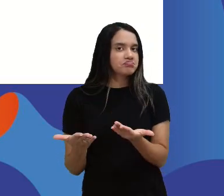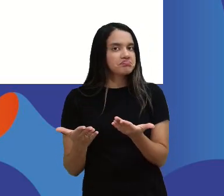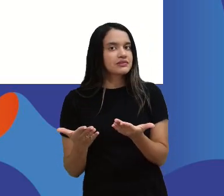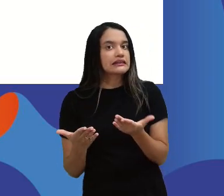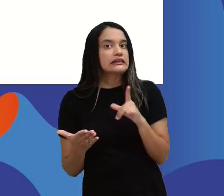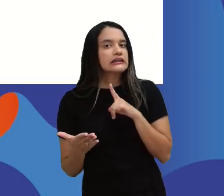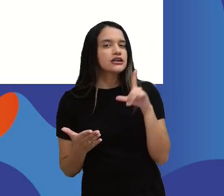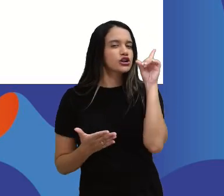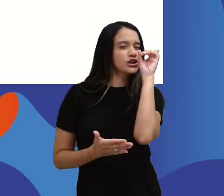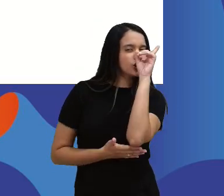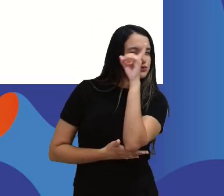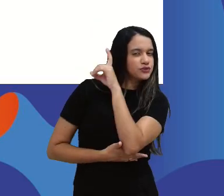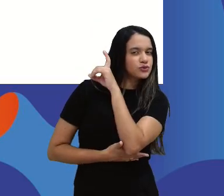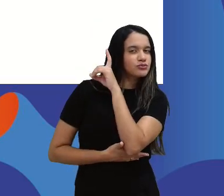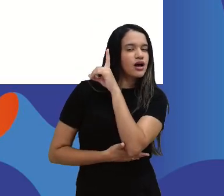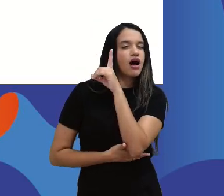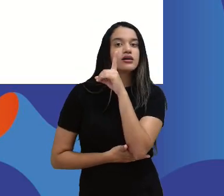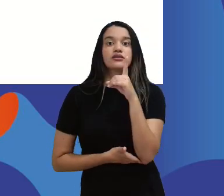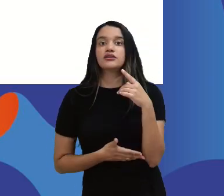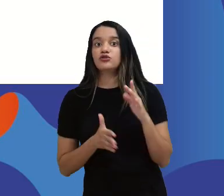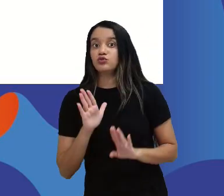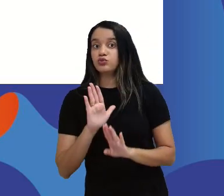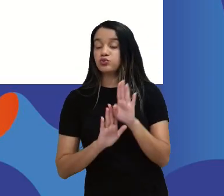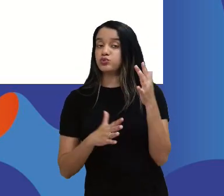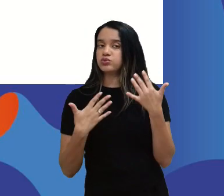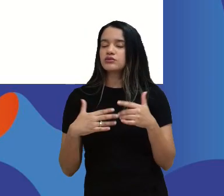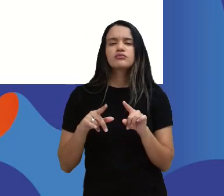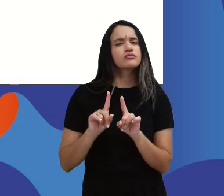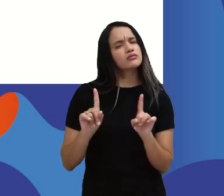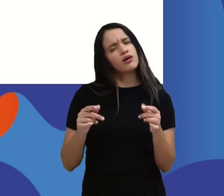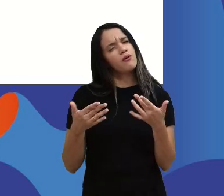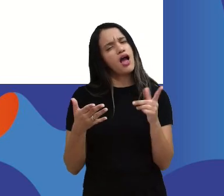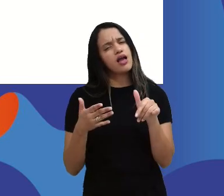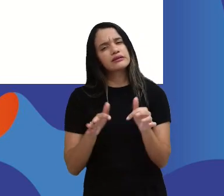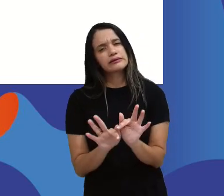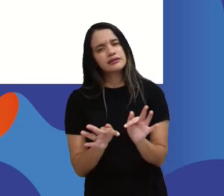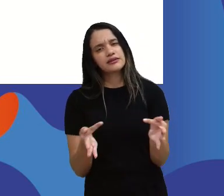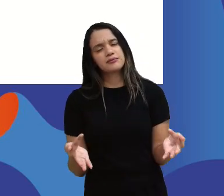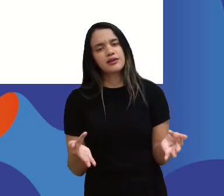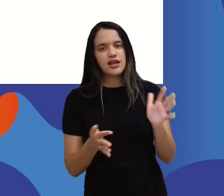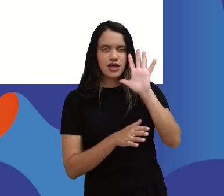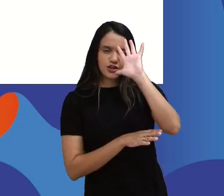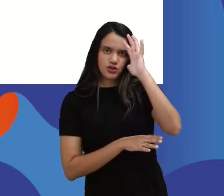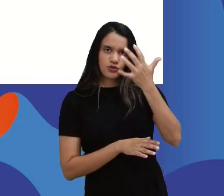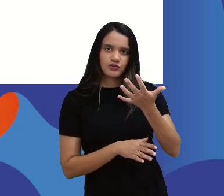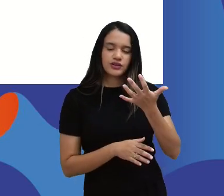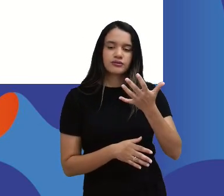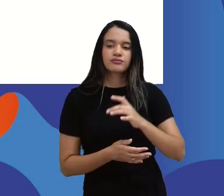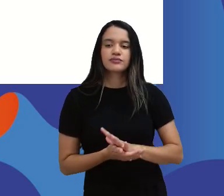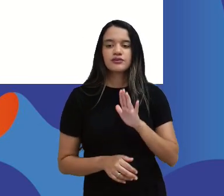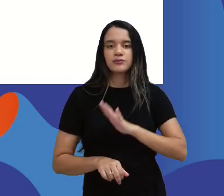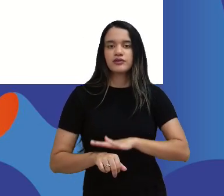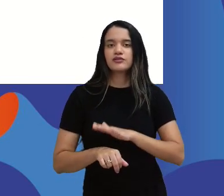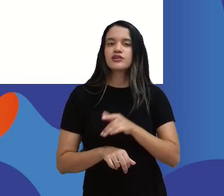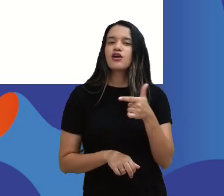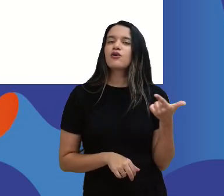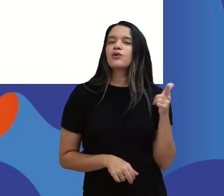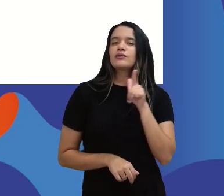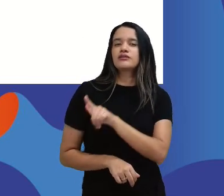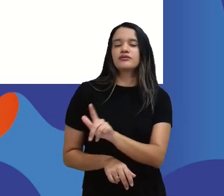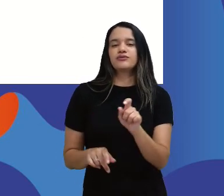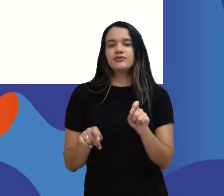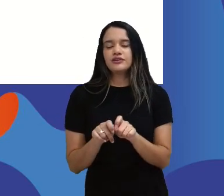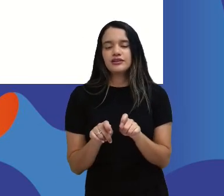tem um grau de dificuldade extremamente elevado, uma questão relativamente simples de ser resolvida a partir do momento que você consegue